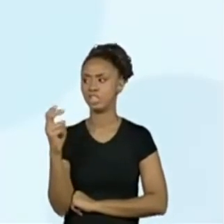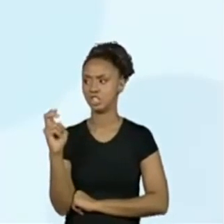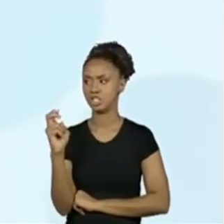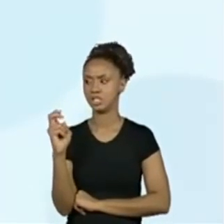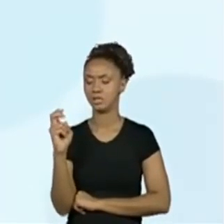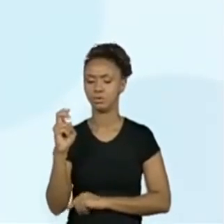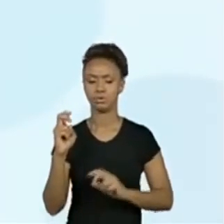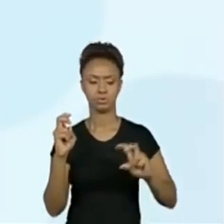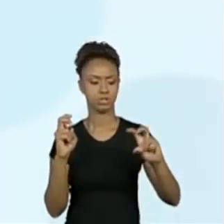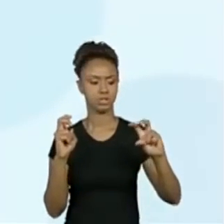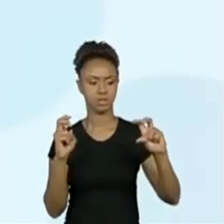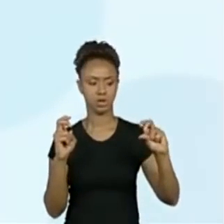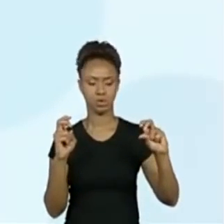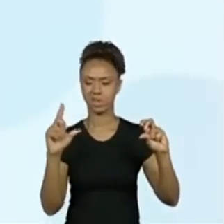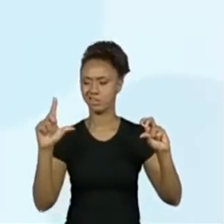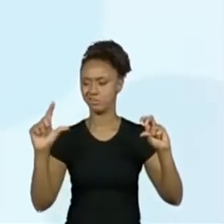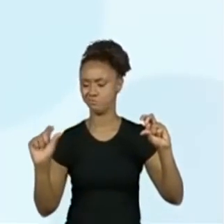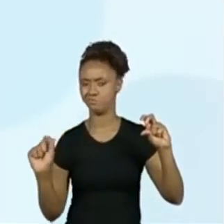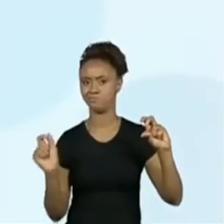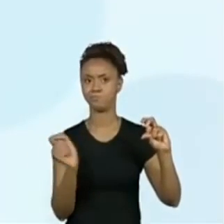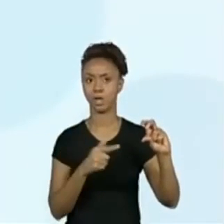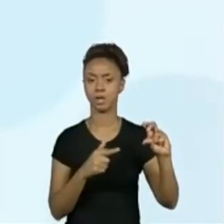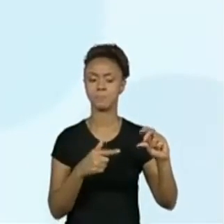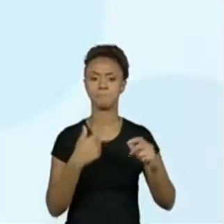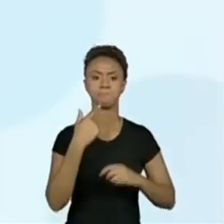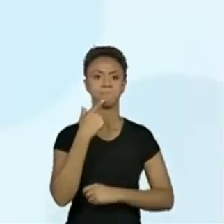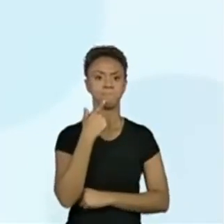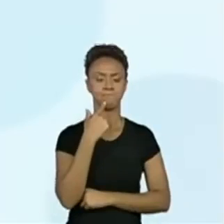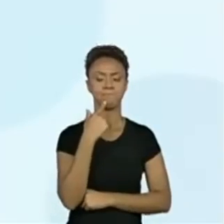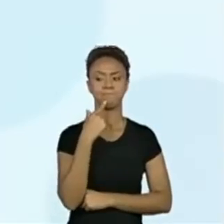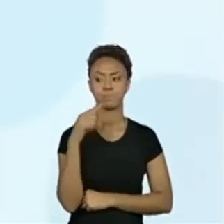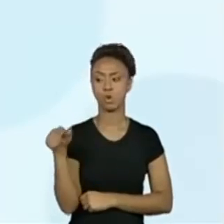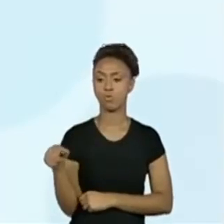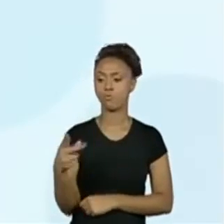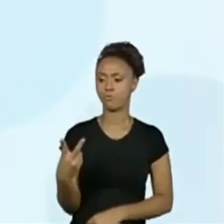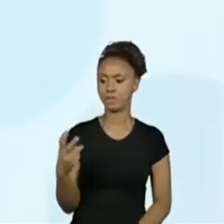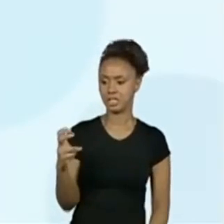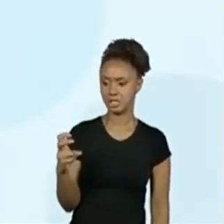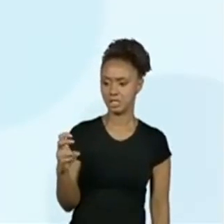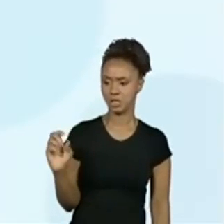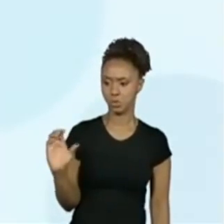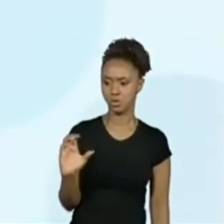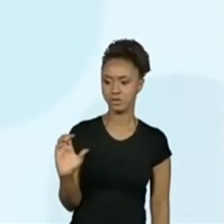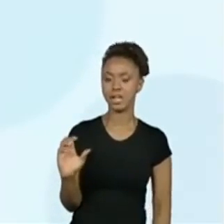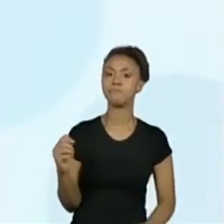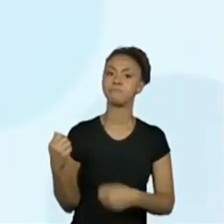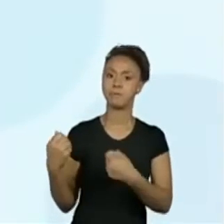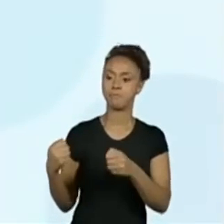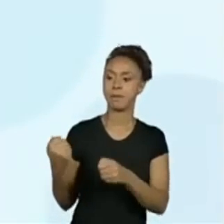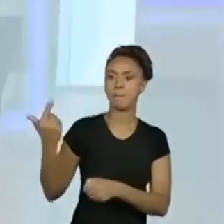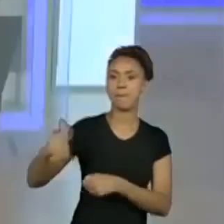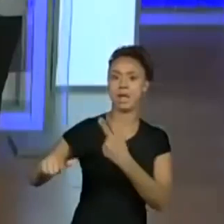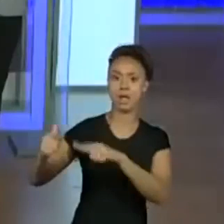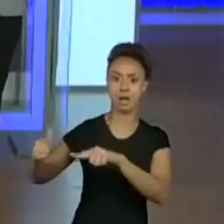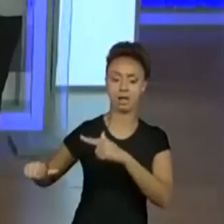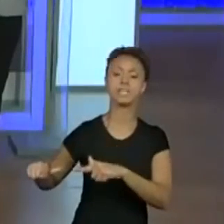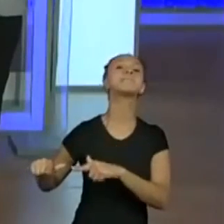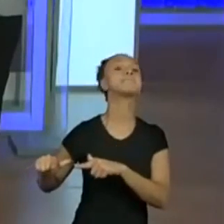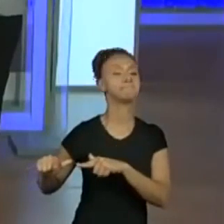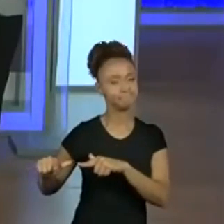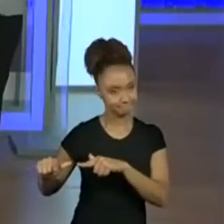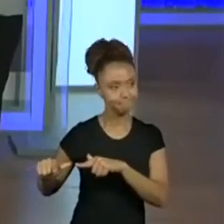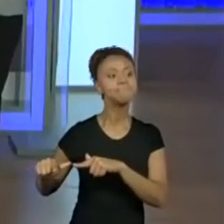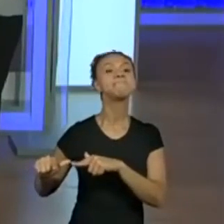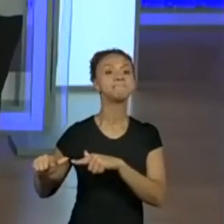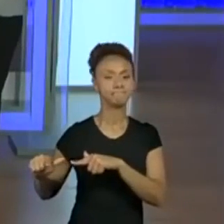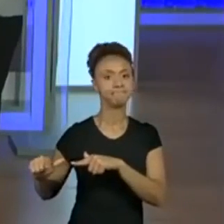centavos. Sim. Então, a quantidade vai aumentar, a quantidade de moedas irá aumentar. Exato. Para cada moeda